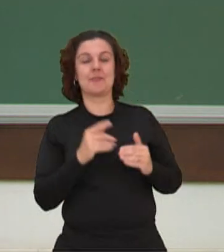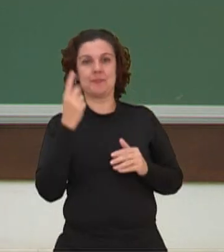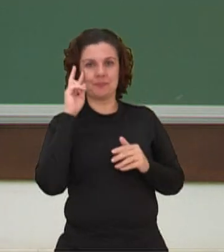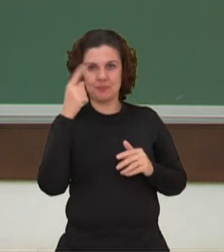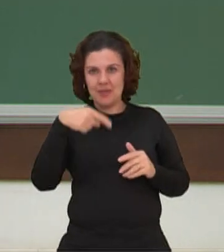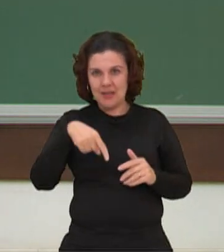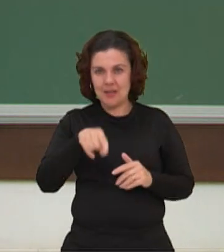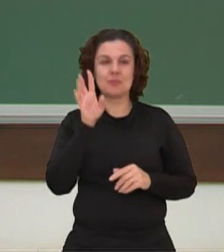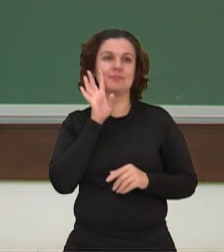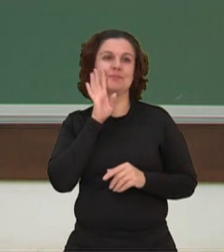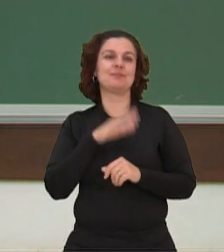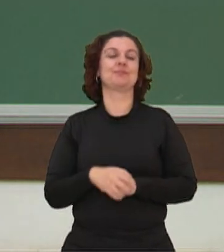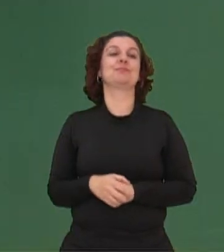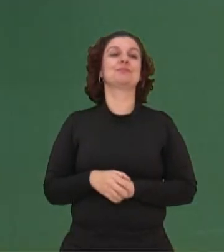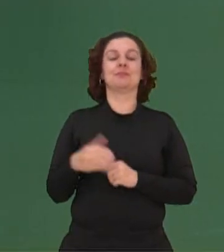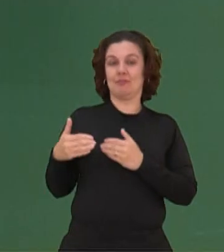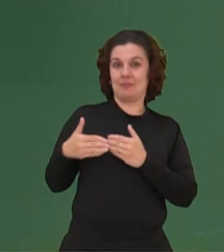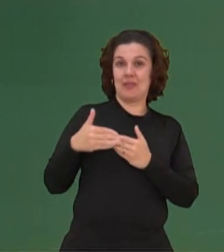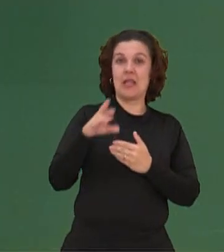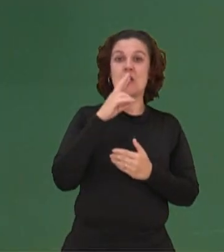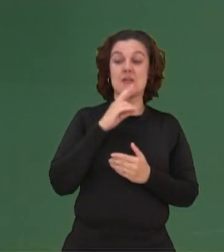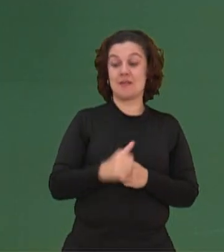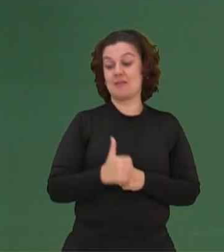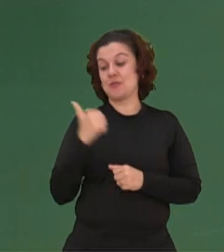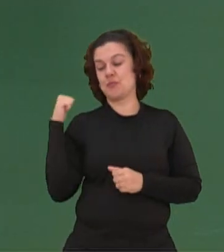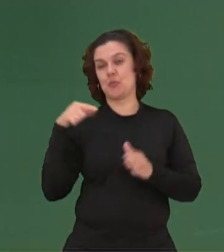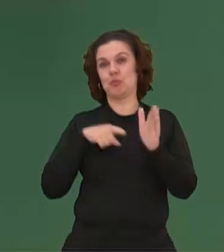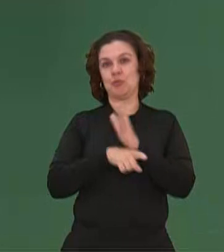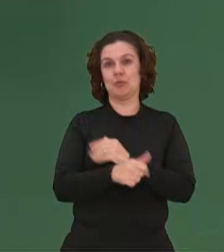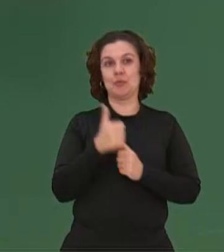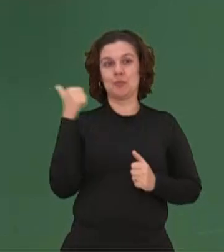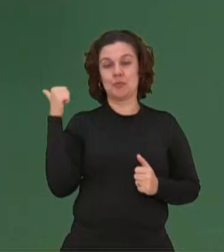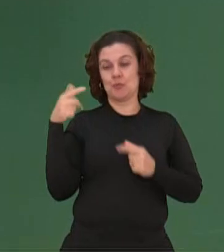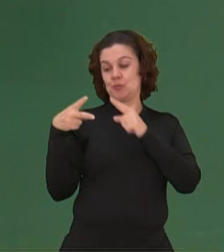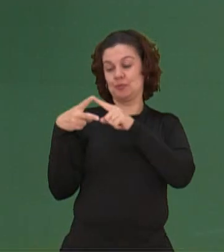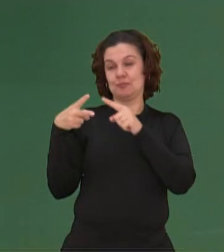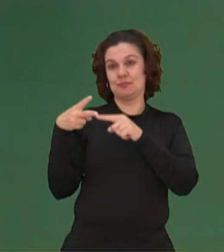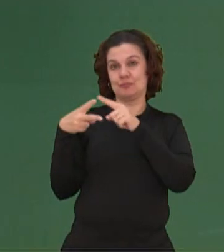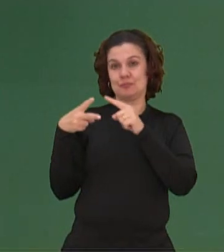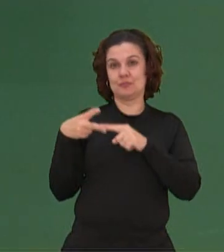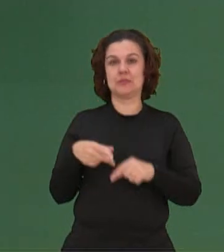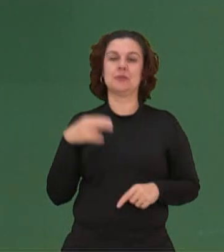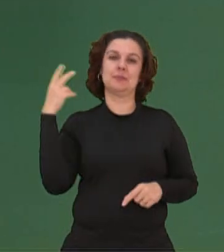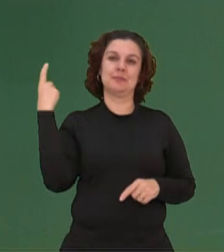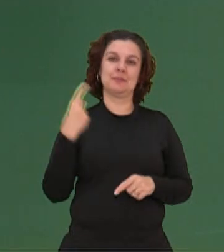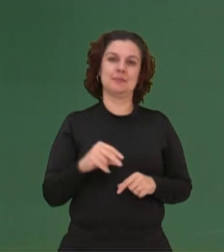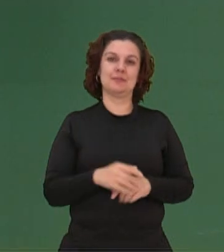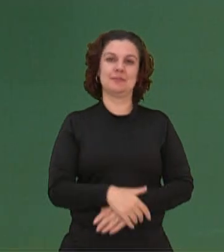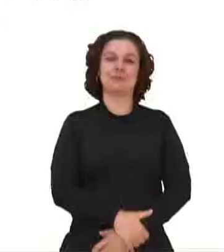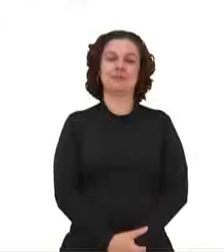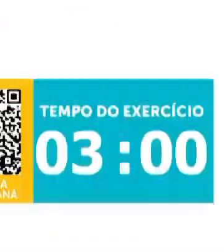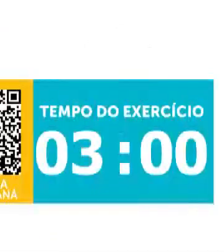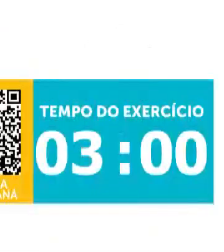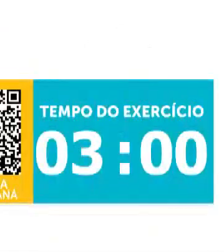aula? Legal. Então, responda a essas duas perguntas que estão aí para a gente conversar.